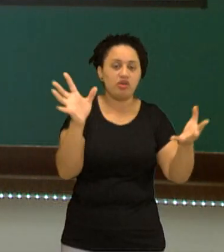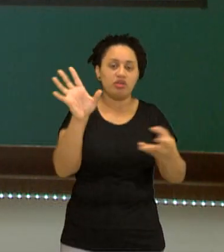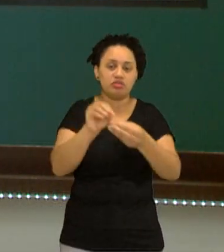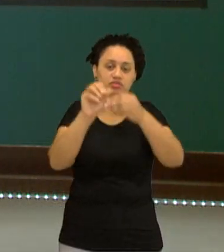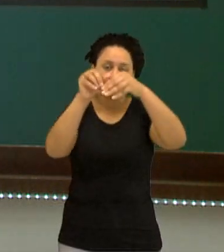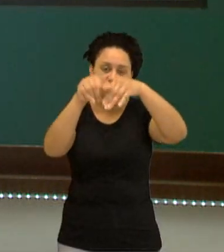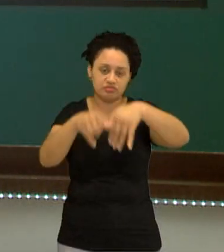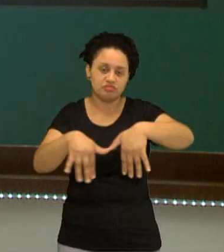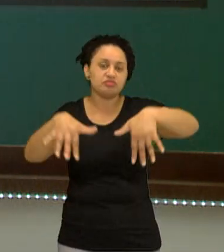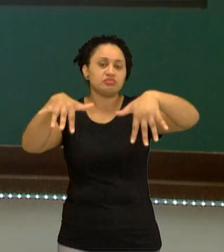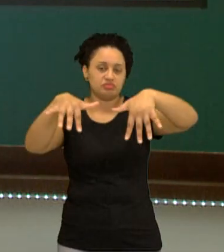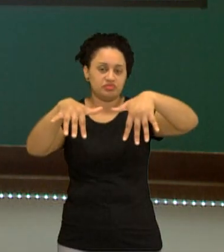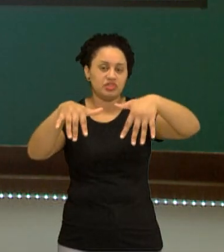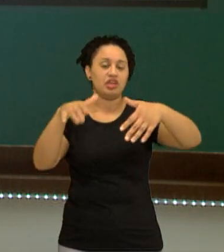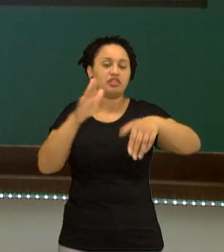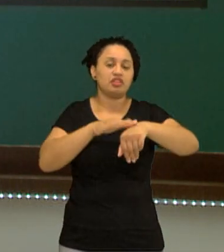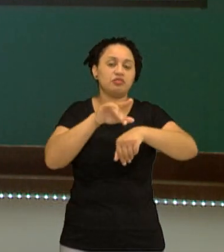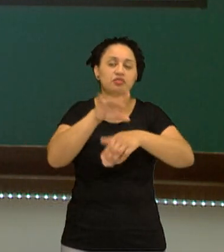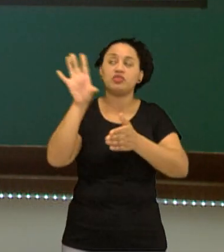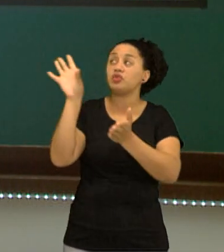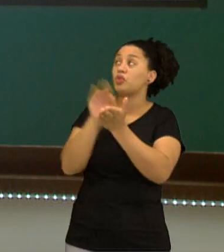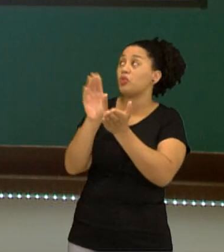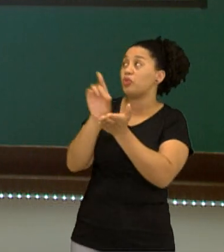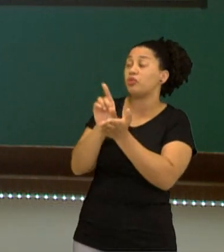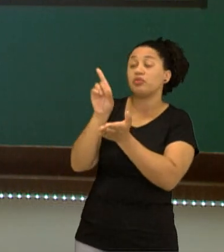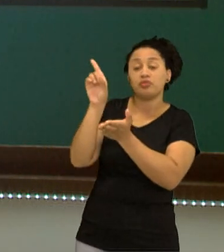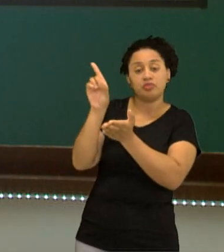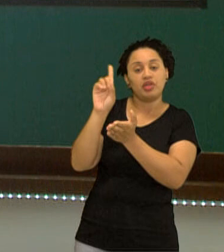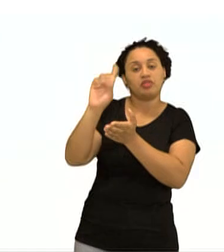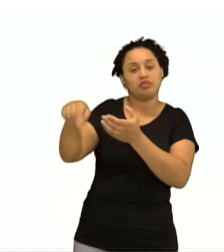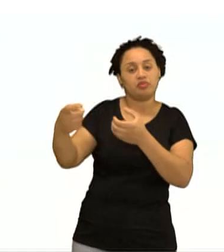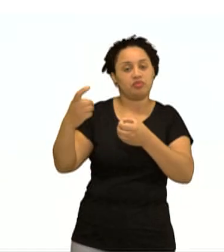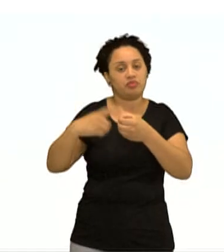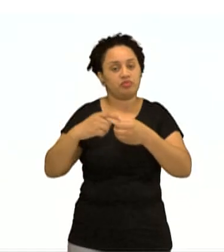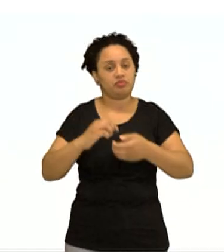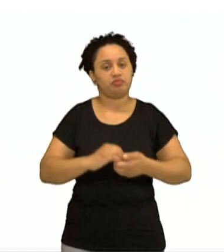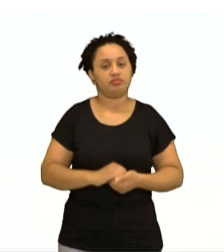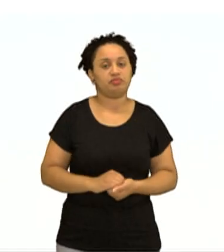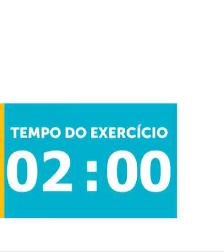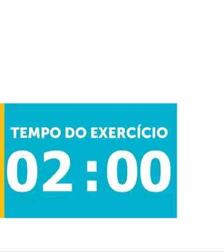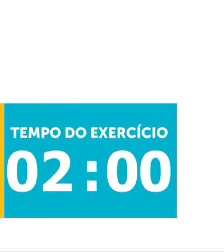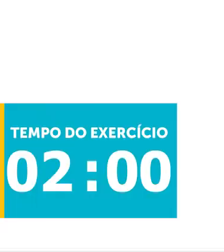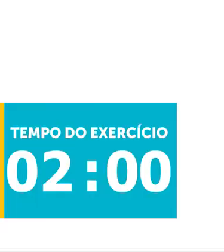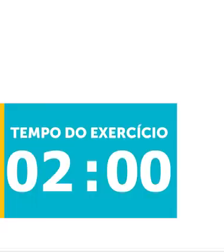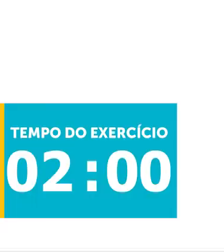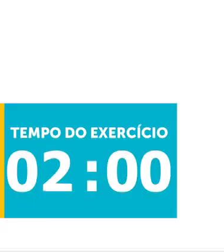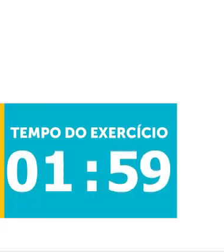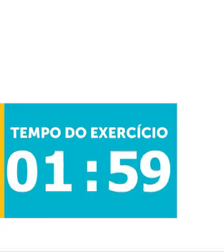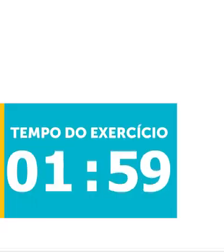está representado aqui. Então eu vou dar um tempinho para vocês e eu já retorno.